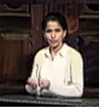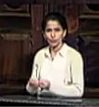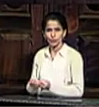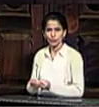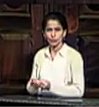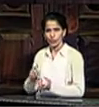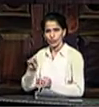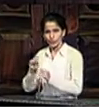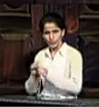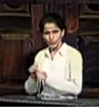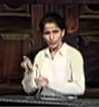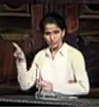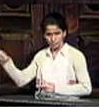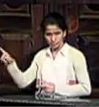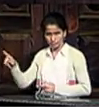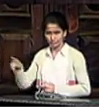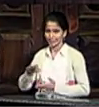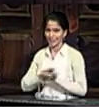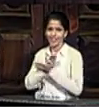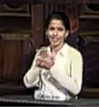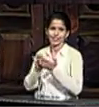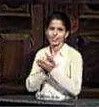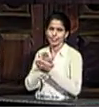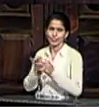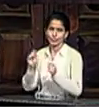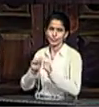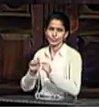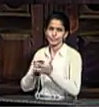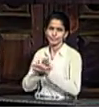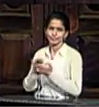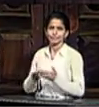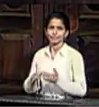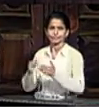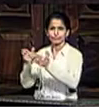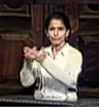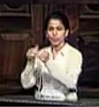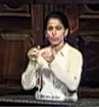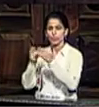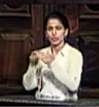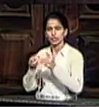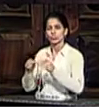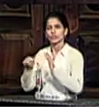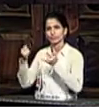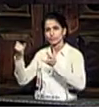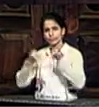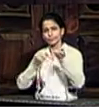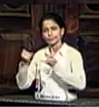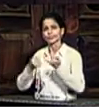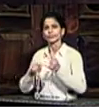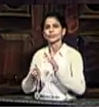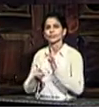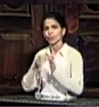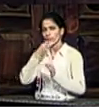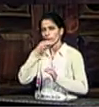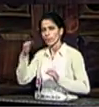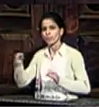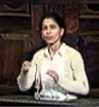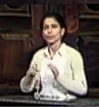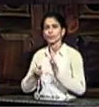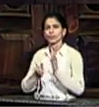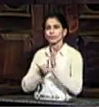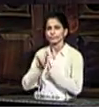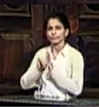acatadas pelo Poder Executivo. Esse parlamento pediu informações, esse parlamento sugeriu revisão